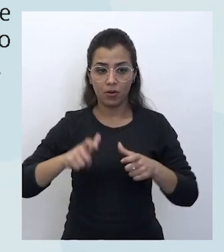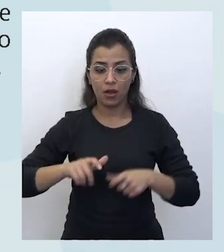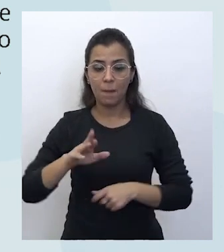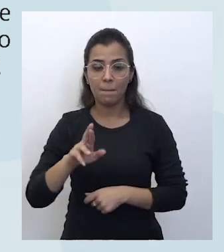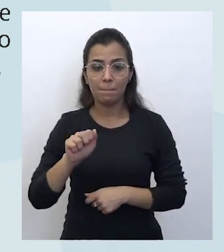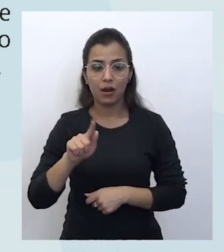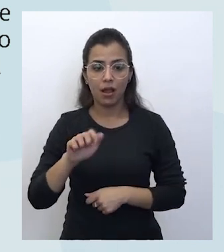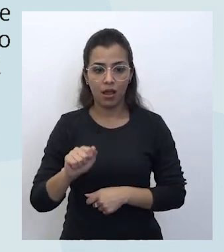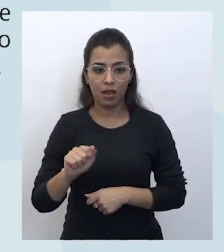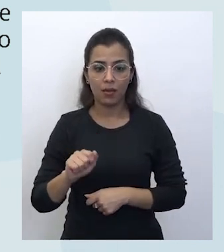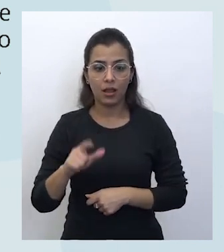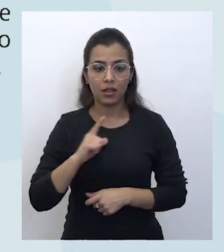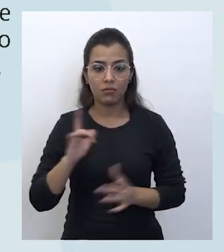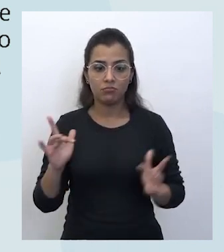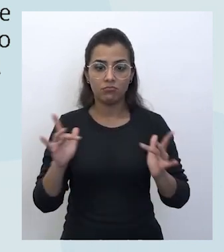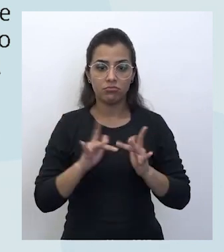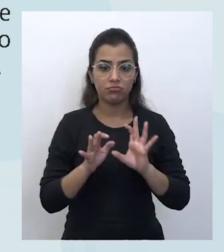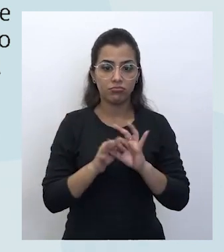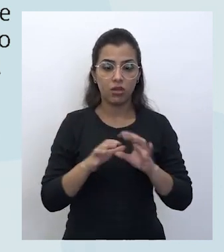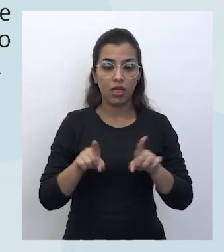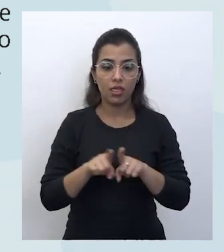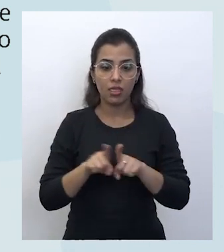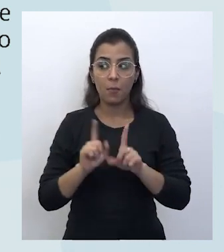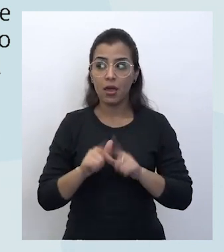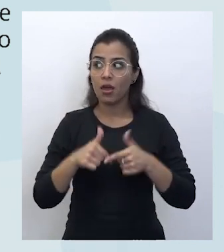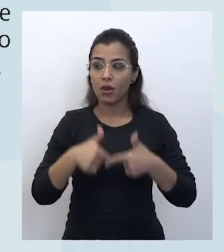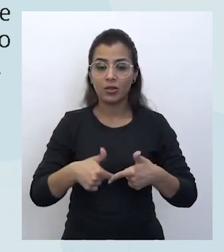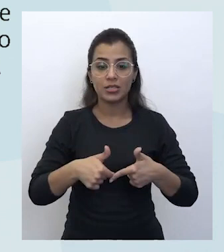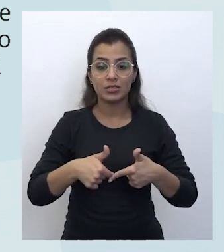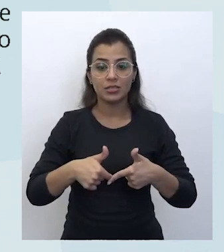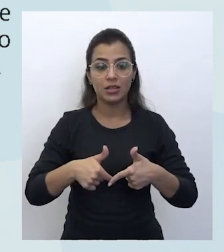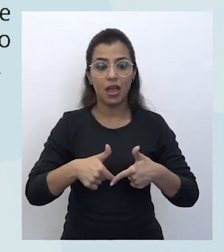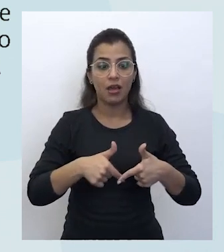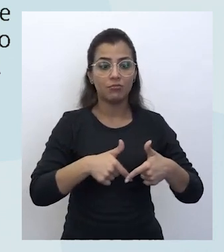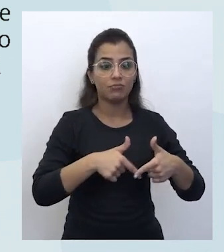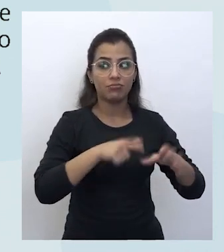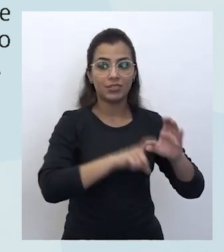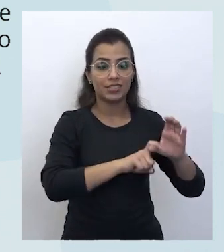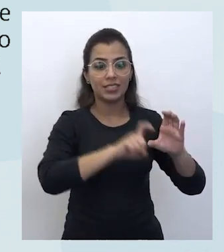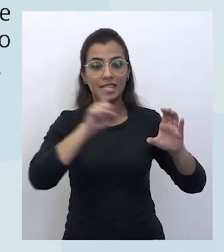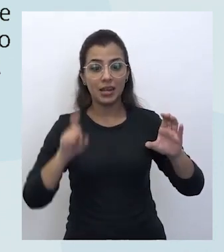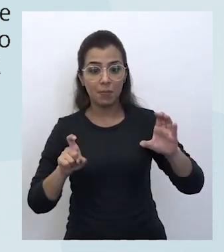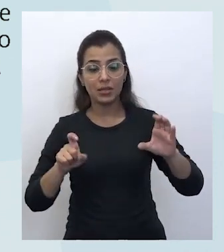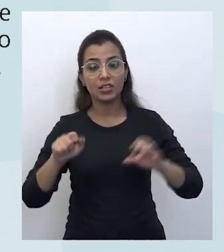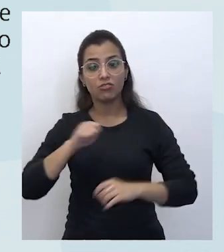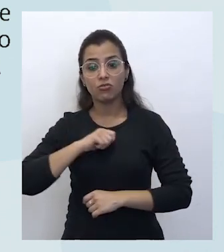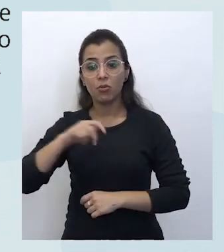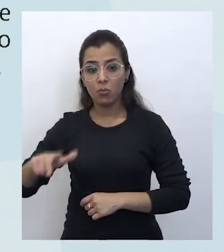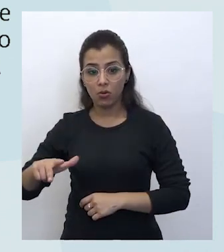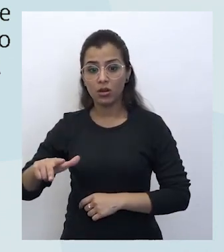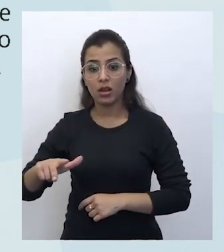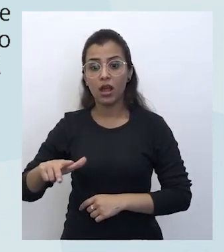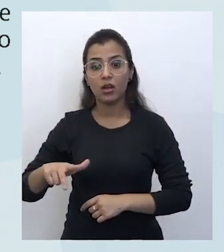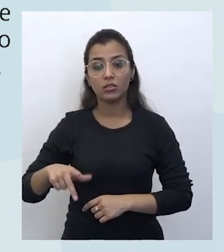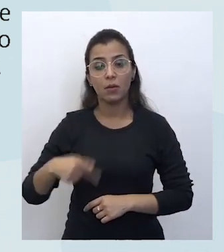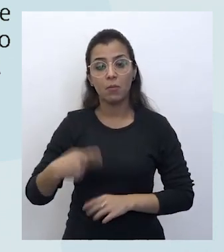fundação do Condado Portucalense e às lutas da independência de Portugal, sendo designado popularmente como berço da